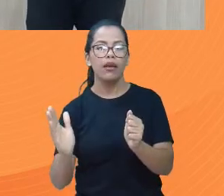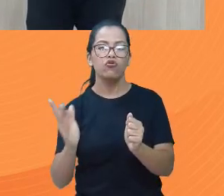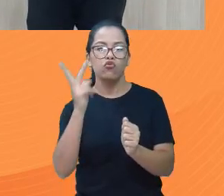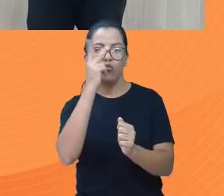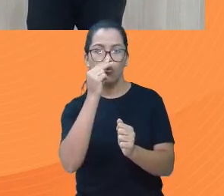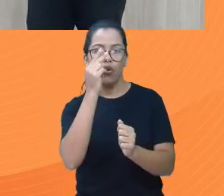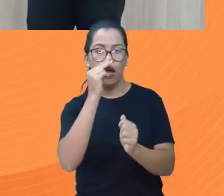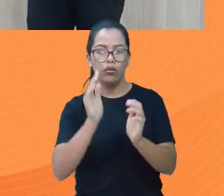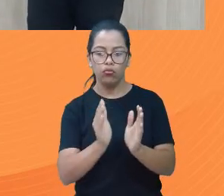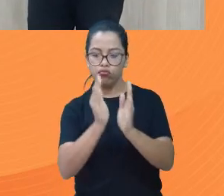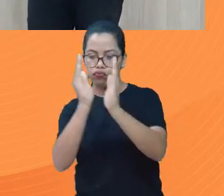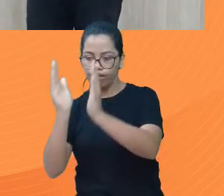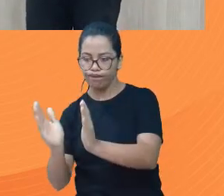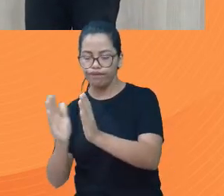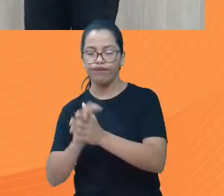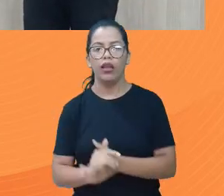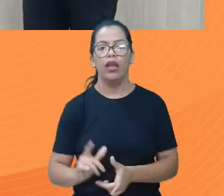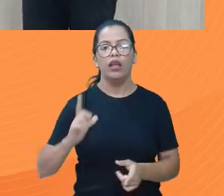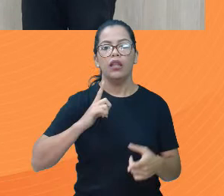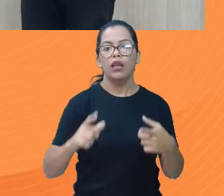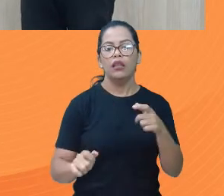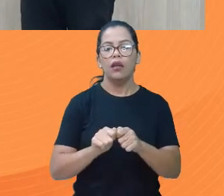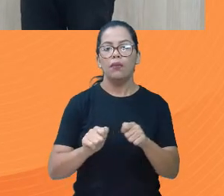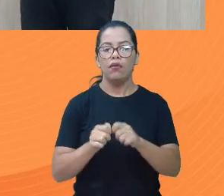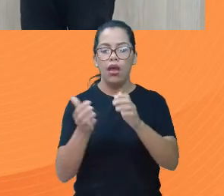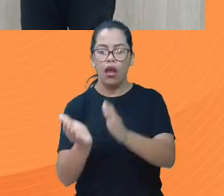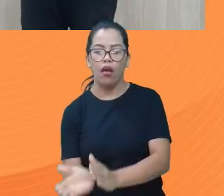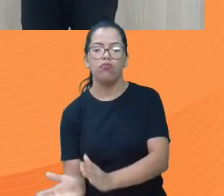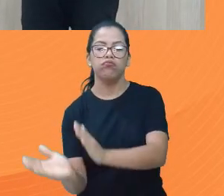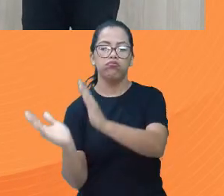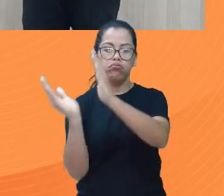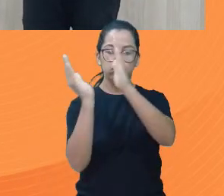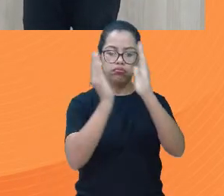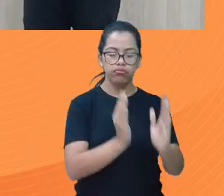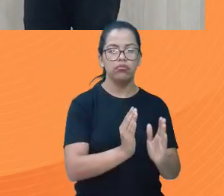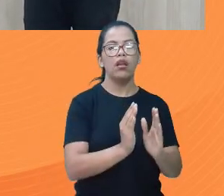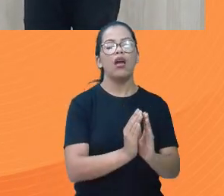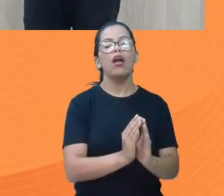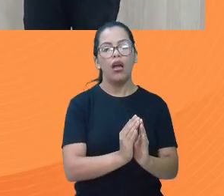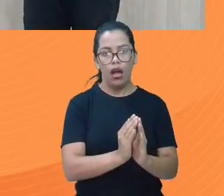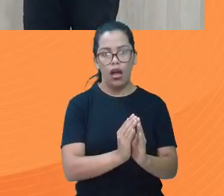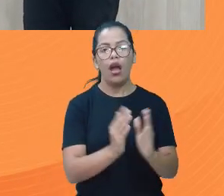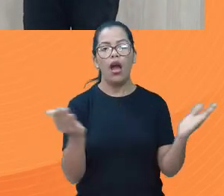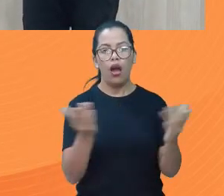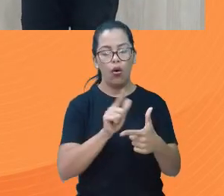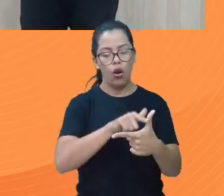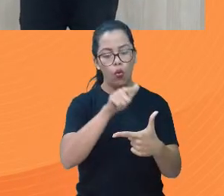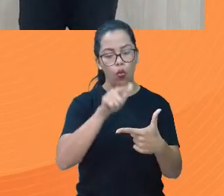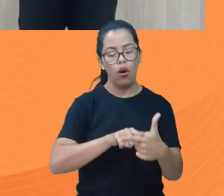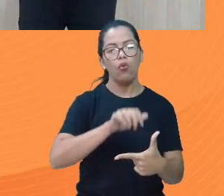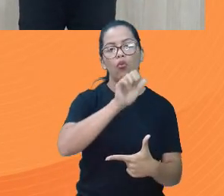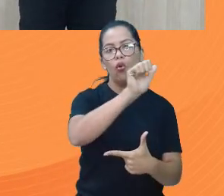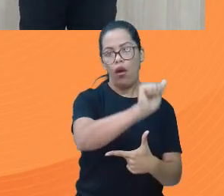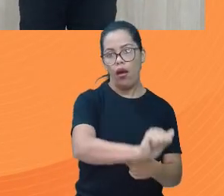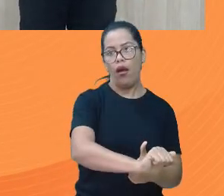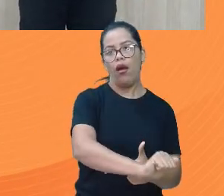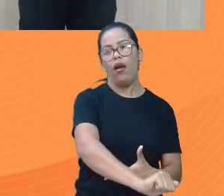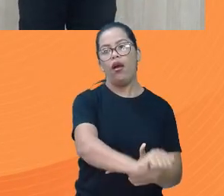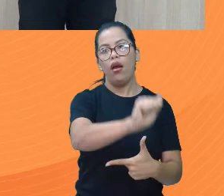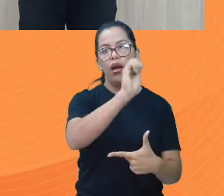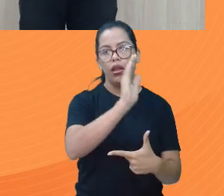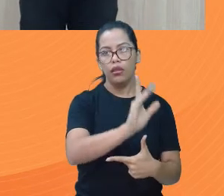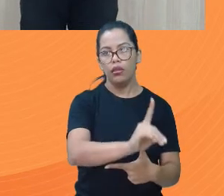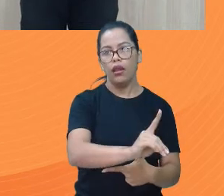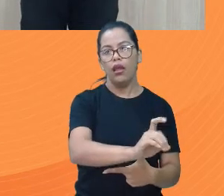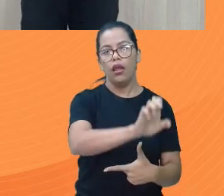essa reta transversal. E eu tenho do outro lado aqui o ângulo A, o ângulo D, E e H, também como